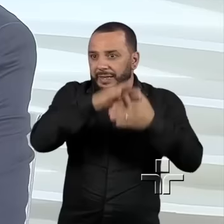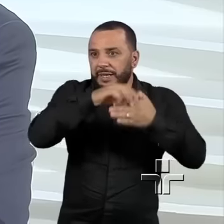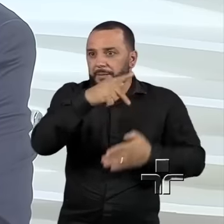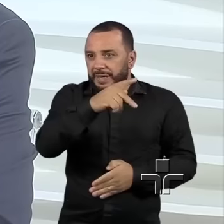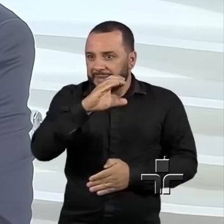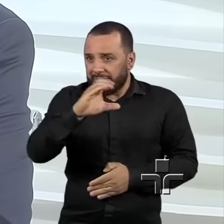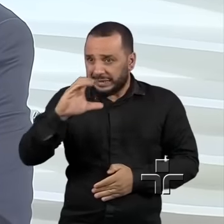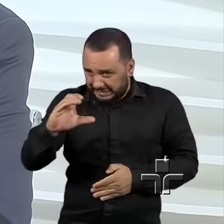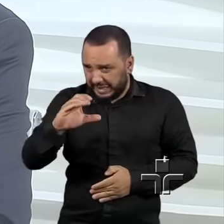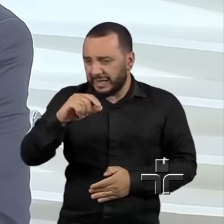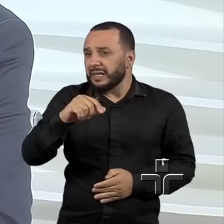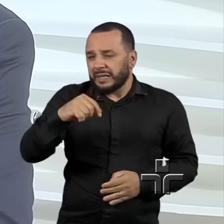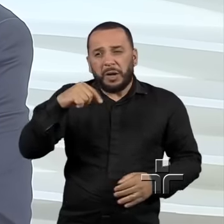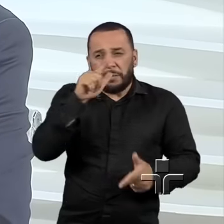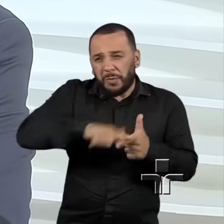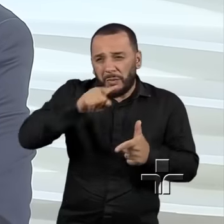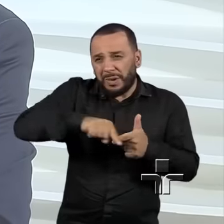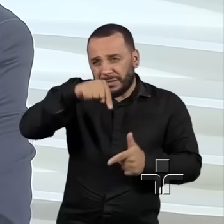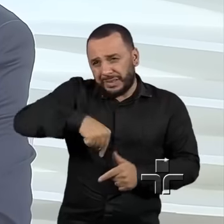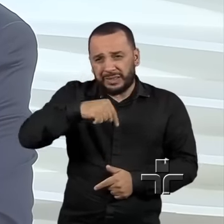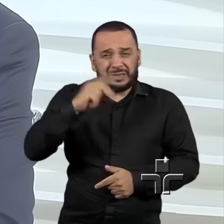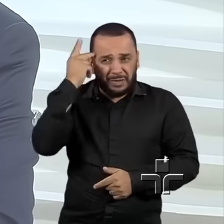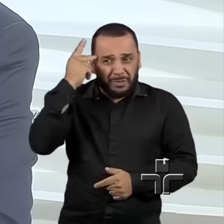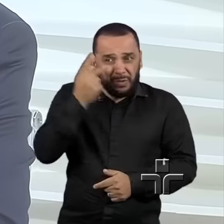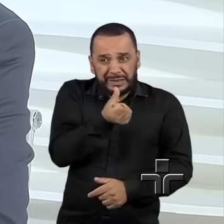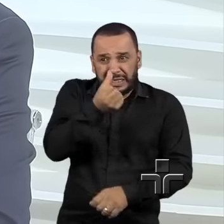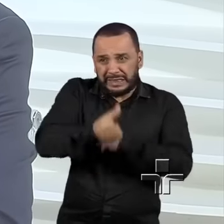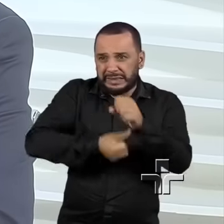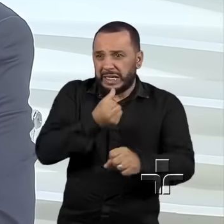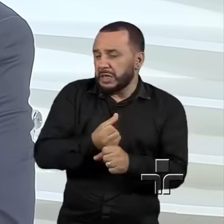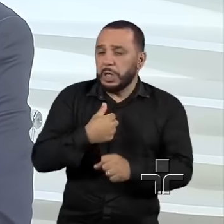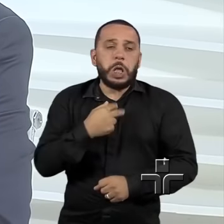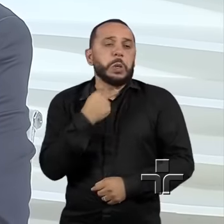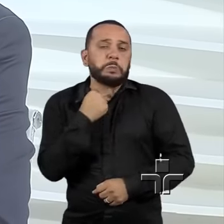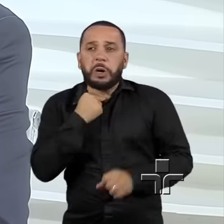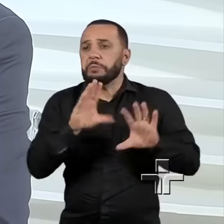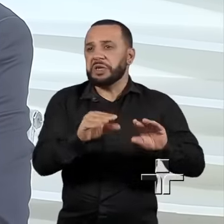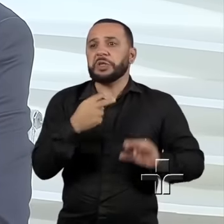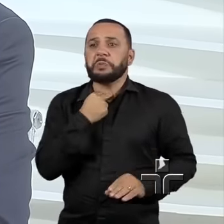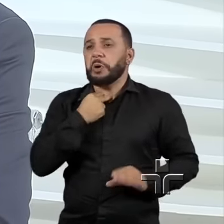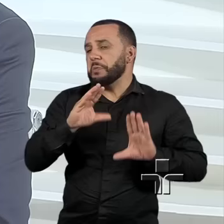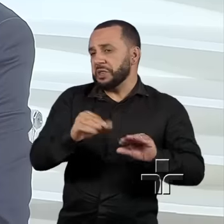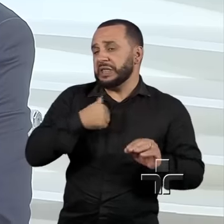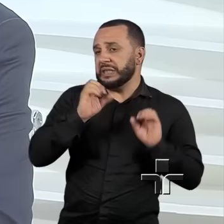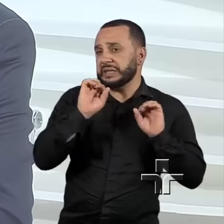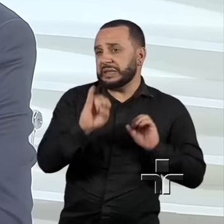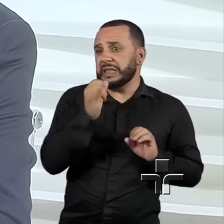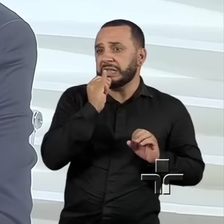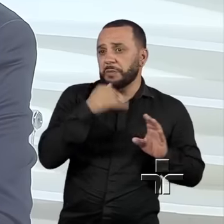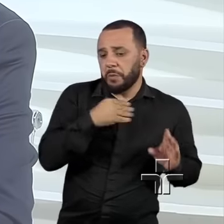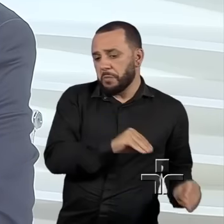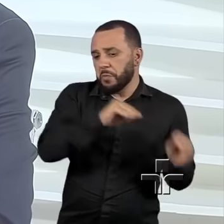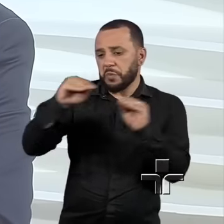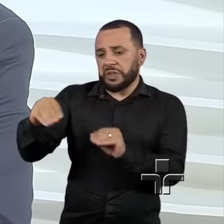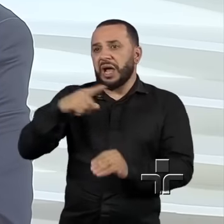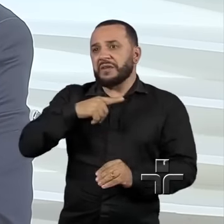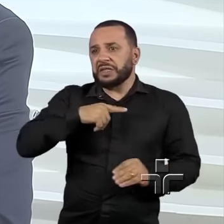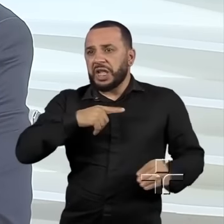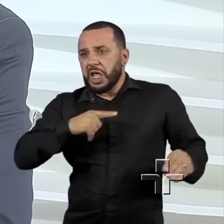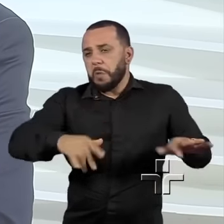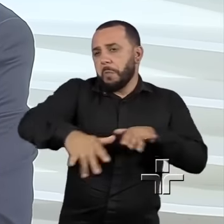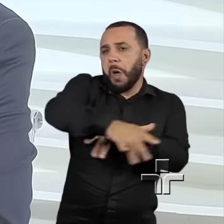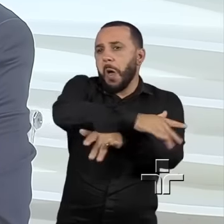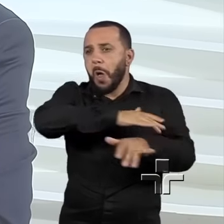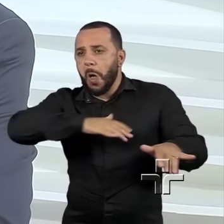estigmatizar São Paulo há 6 anos Ah não pode não deve se fizer a transferência vamos ter revolta nos presídios